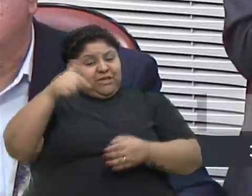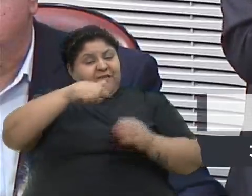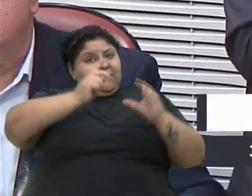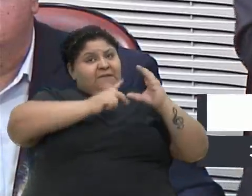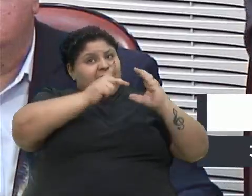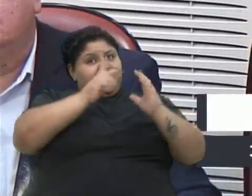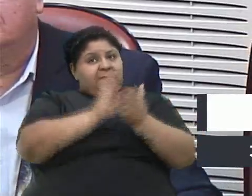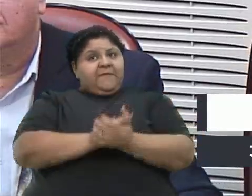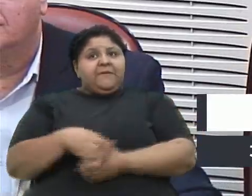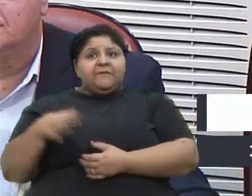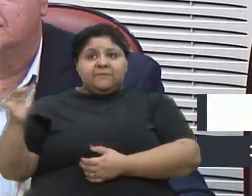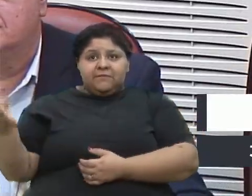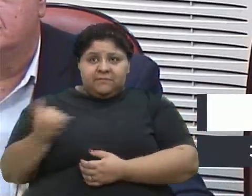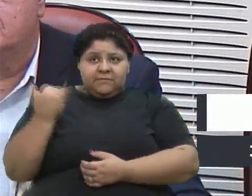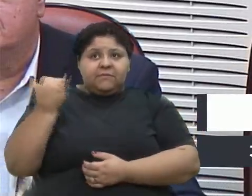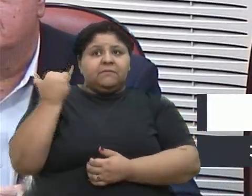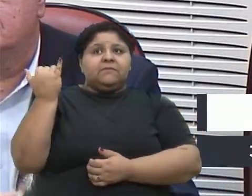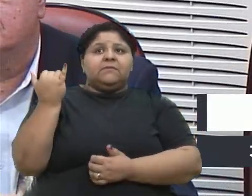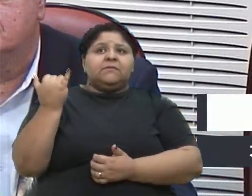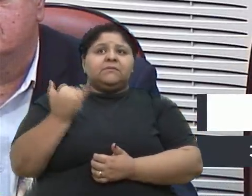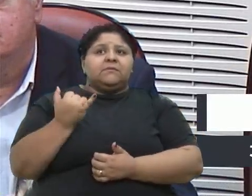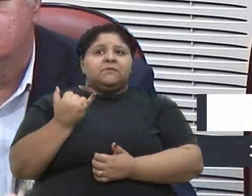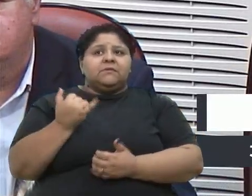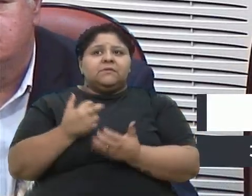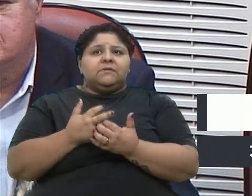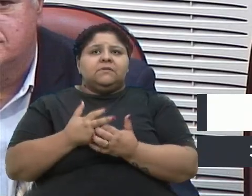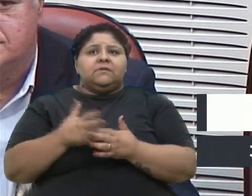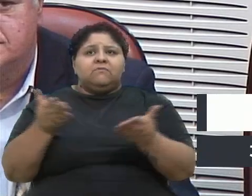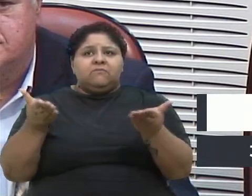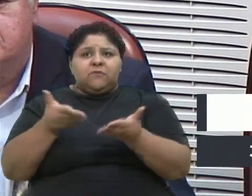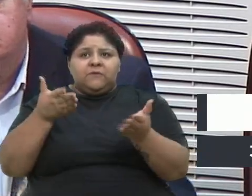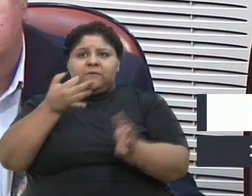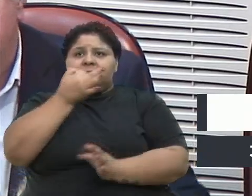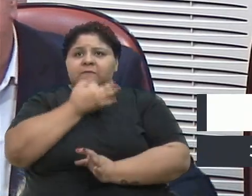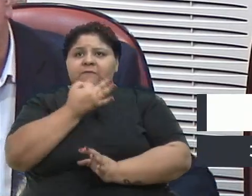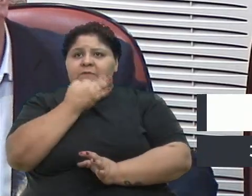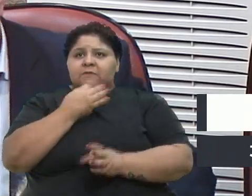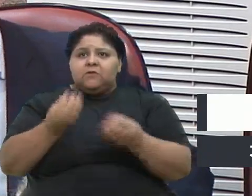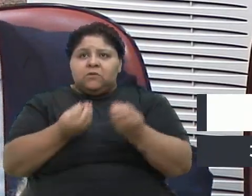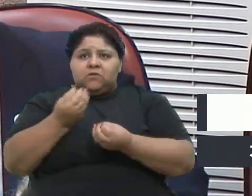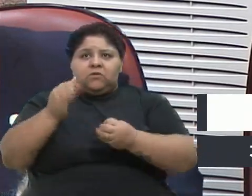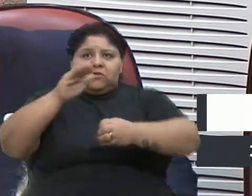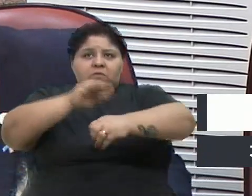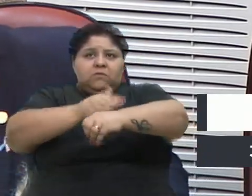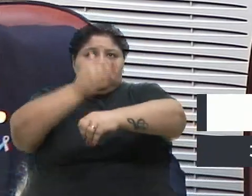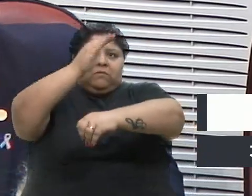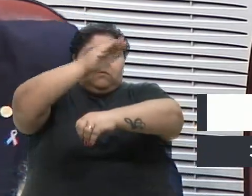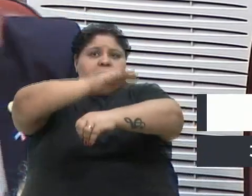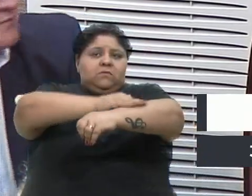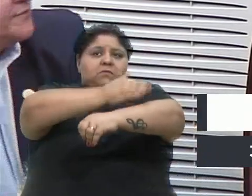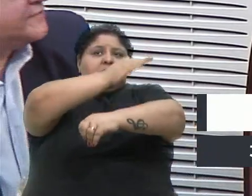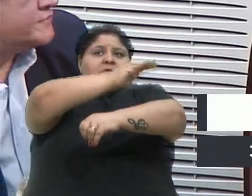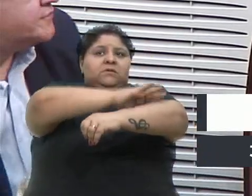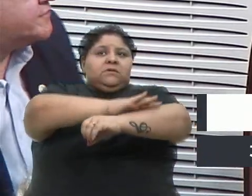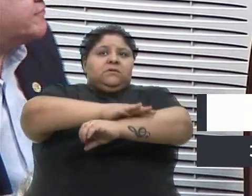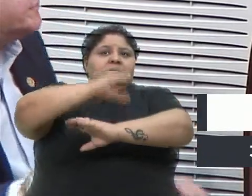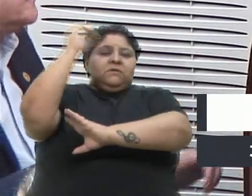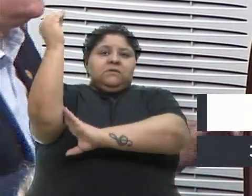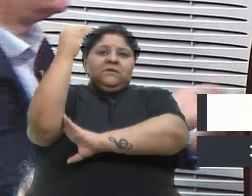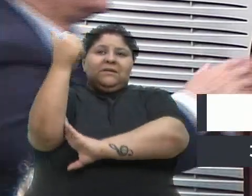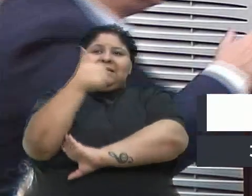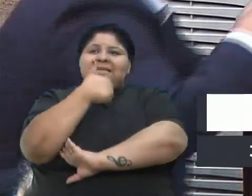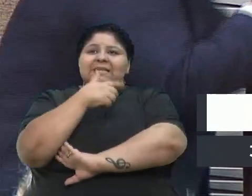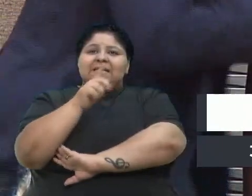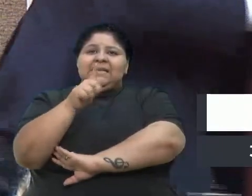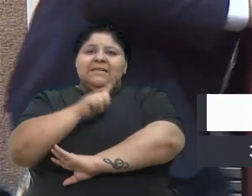importante, porque hoje Caxias do Sul, como a nossa Serra Gaúcha, passa por grandes problemas. Olha os bairros,